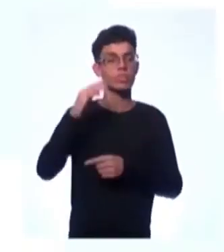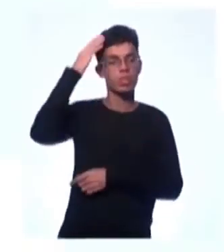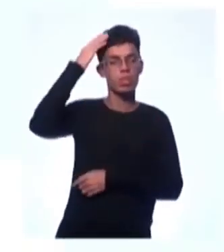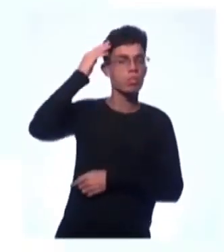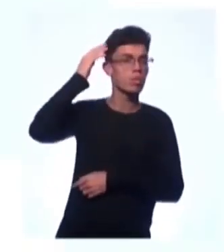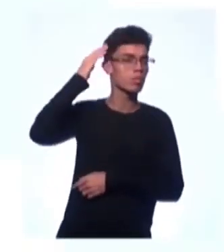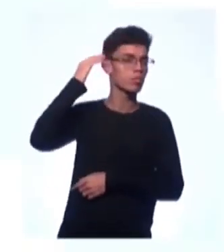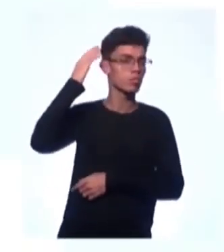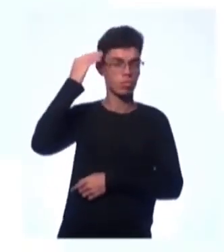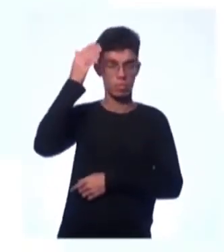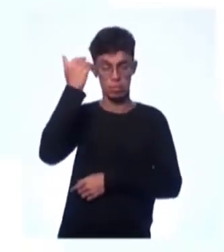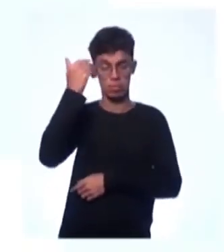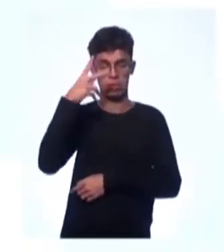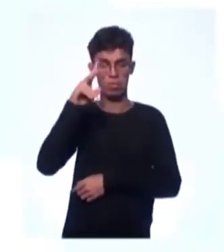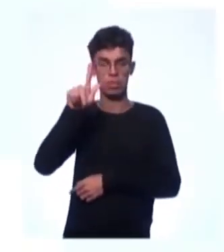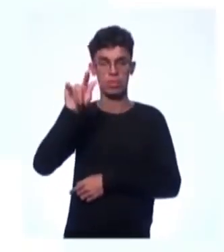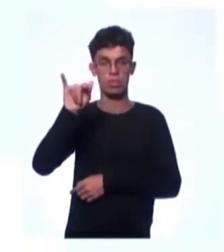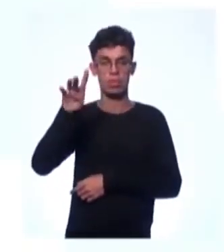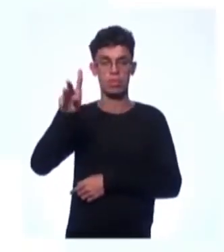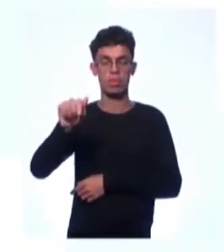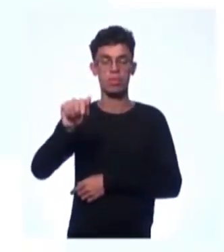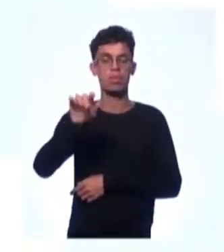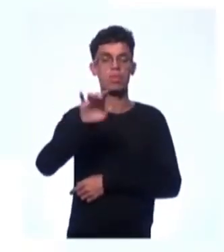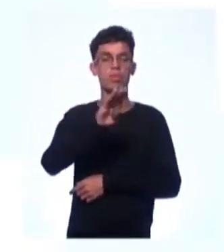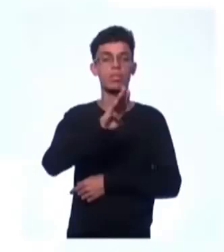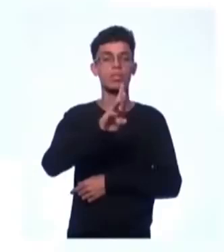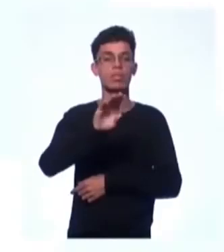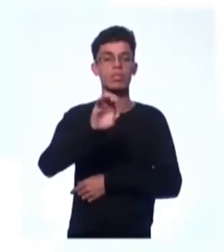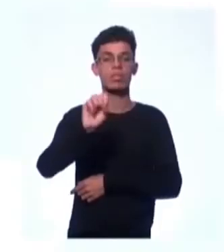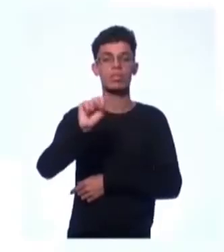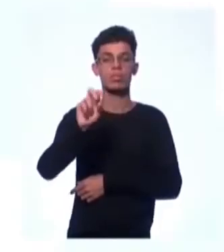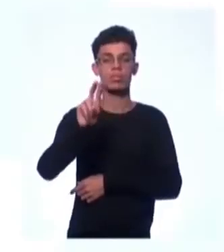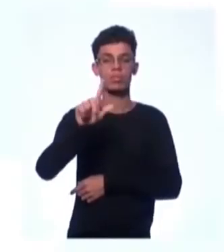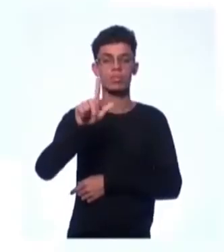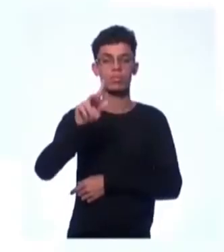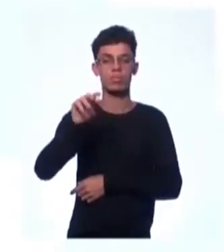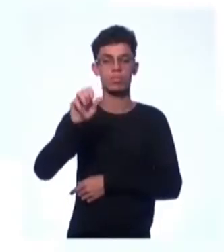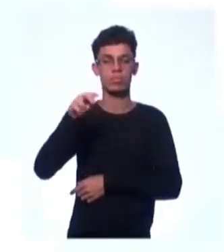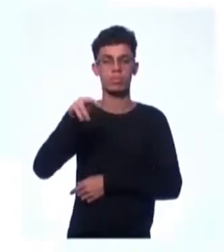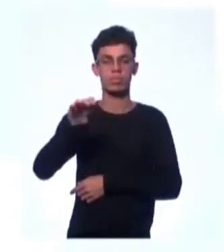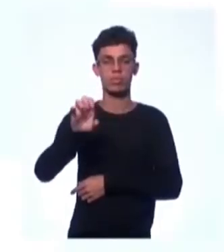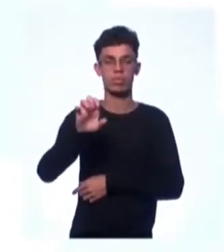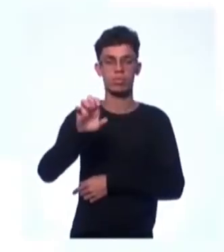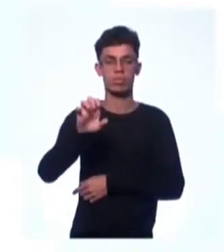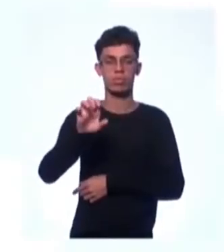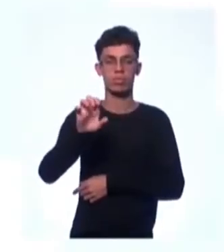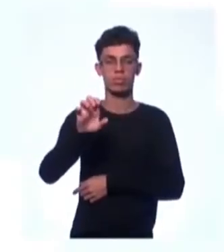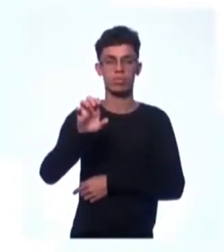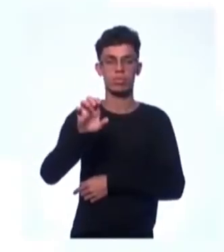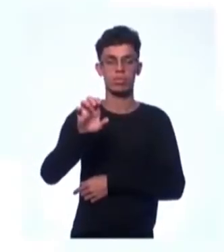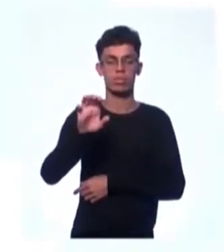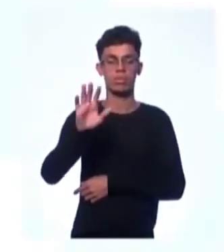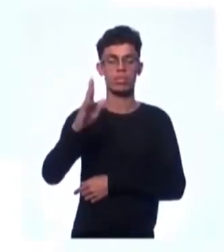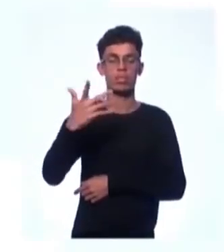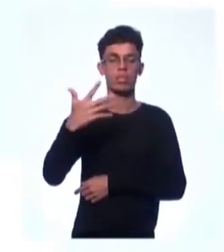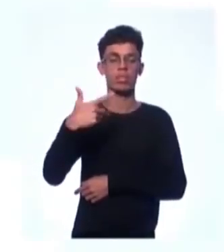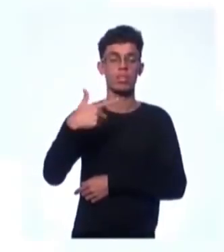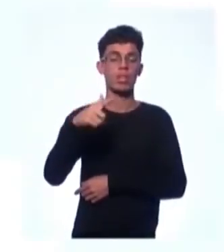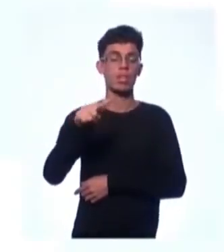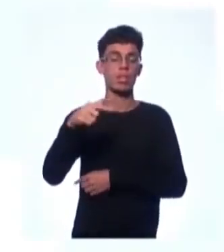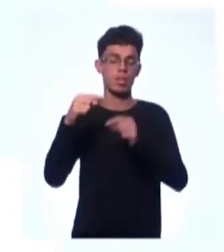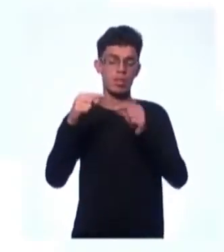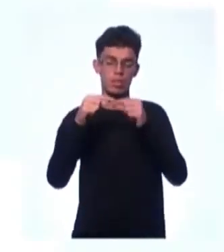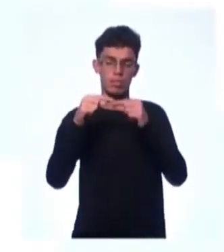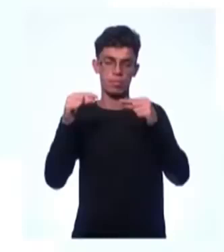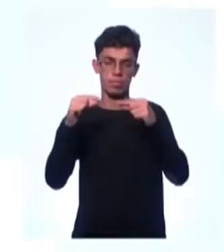Isso. E aqui é o B resultante. Esse é o vetor resultante. bonito. Então aí é onde a agulha da bússola vai se alinhar aí